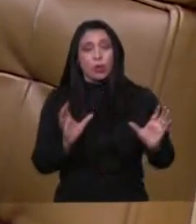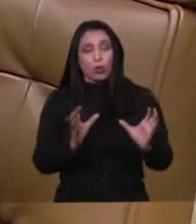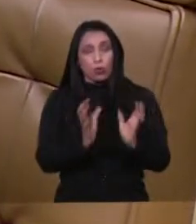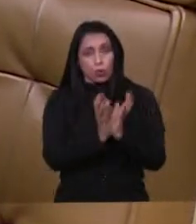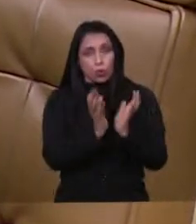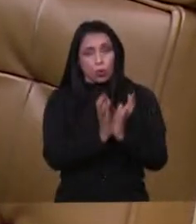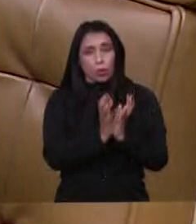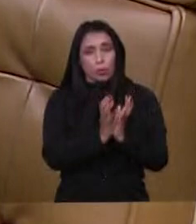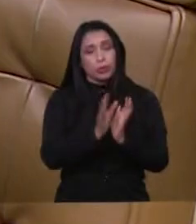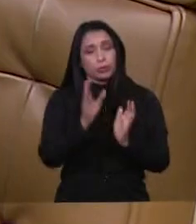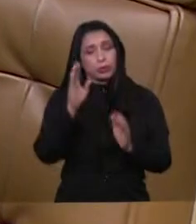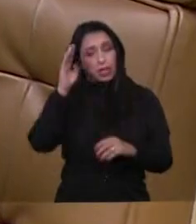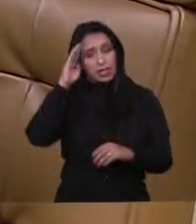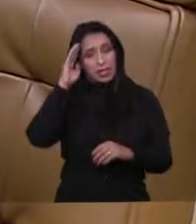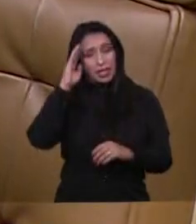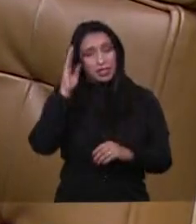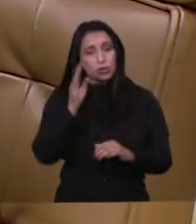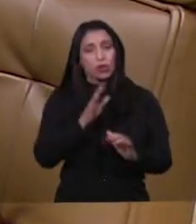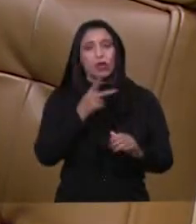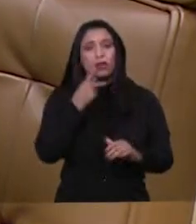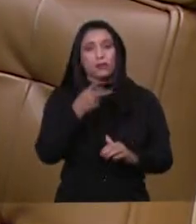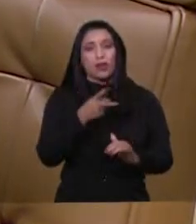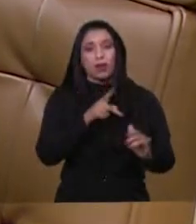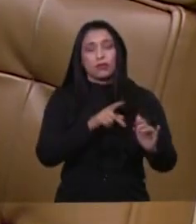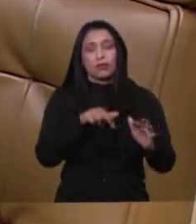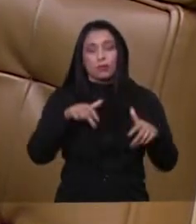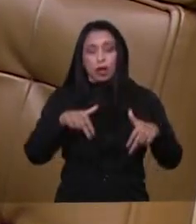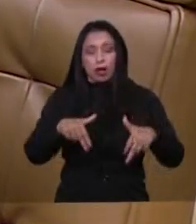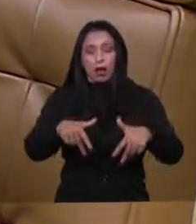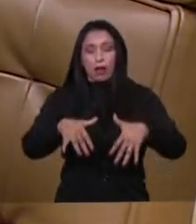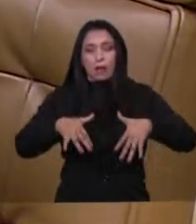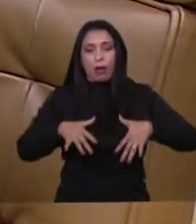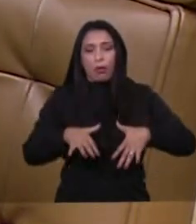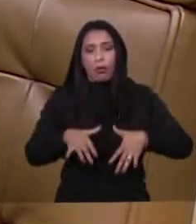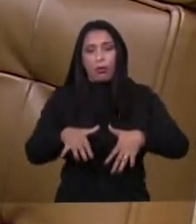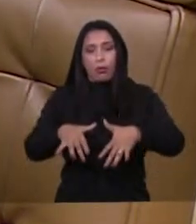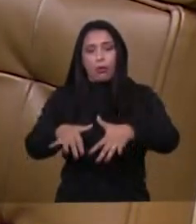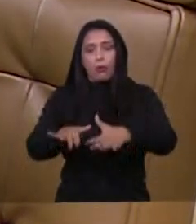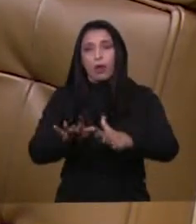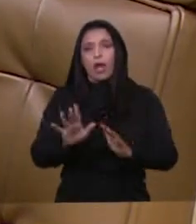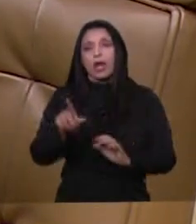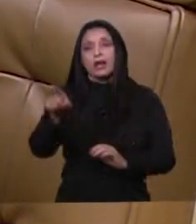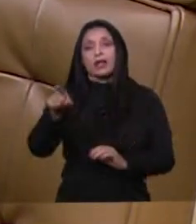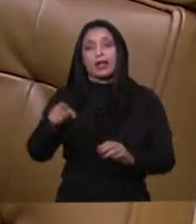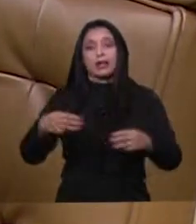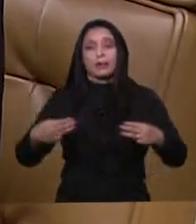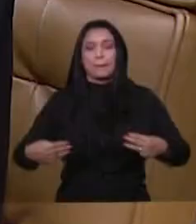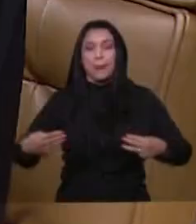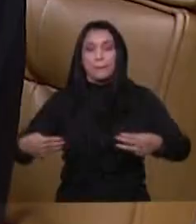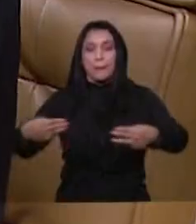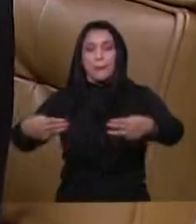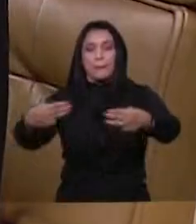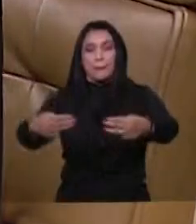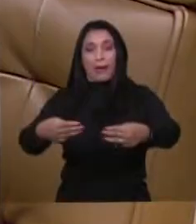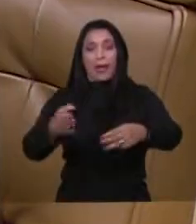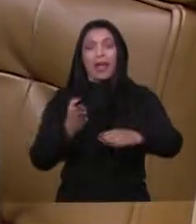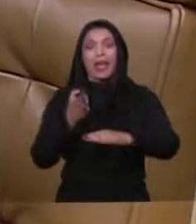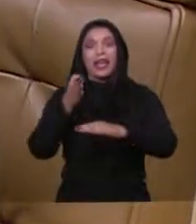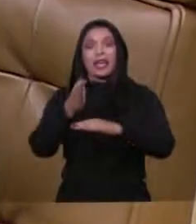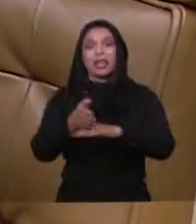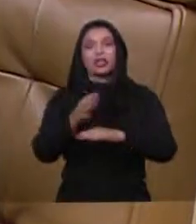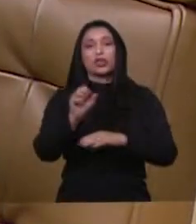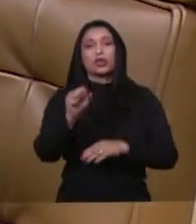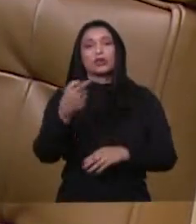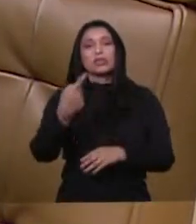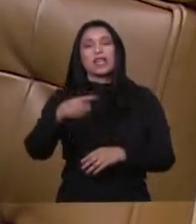do Exército determinou o início da caminhada para a Esplanada, que ao chegar no Congresso Nacional, adentrou o Salão Negro e acessou as